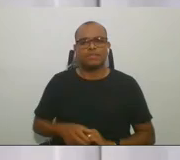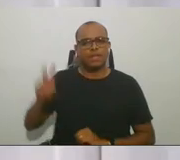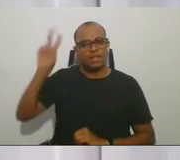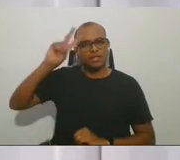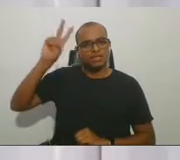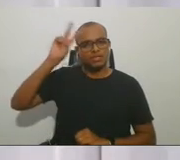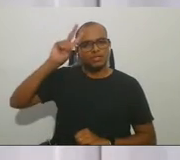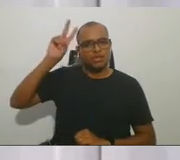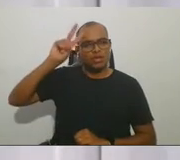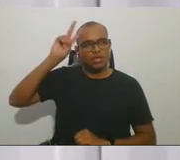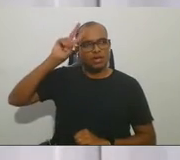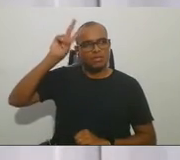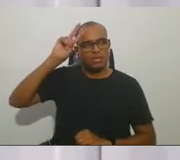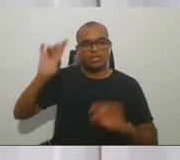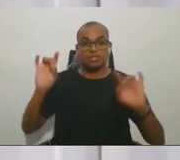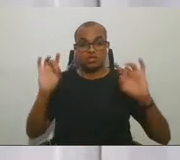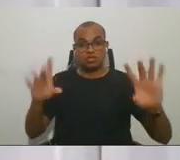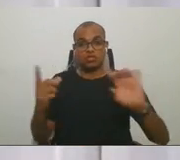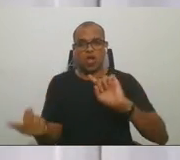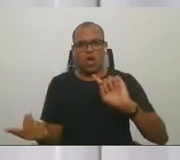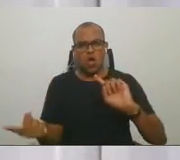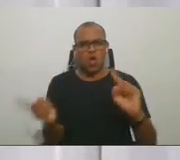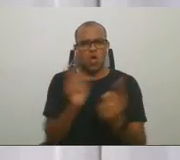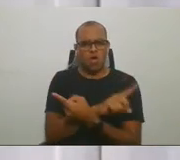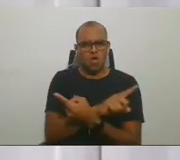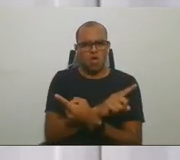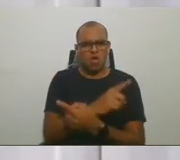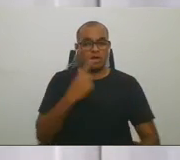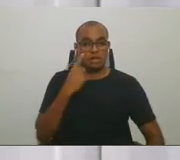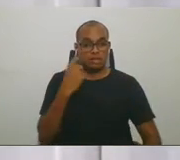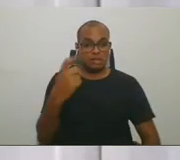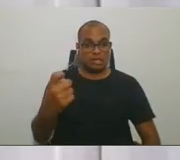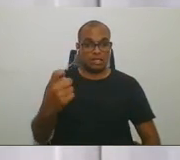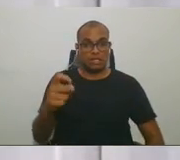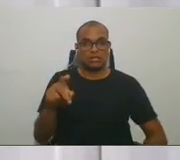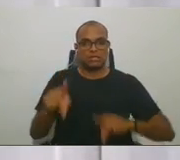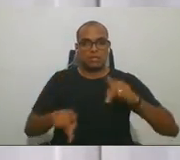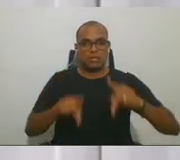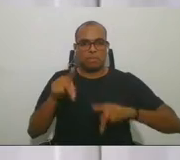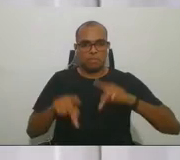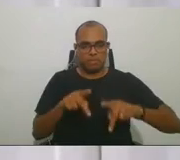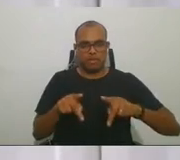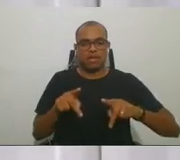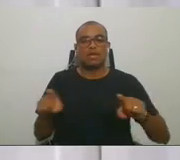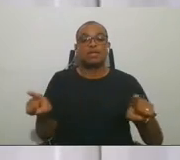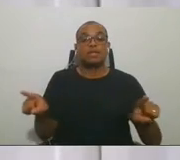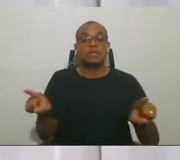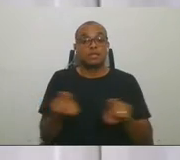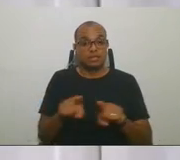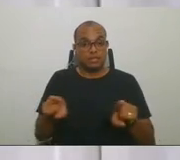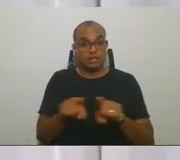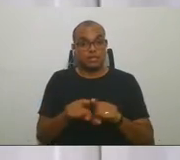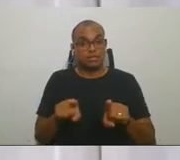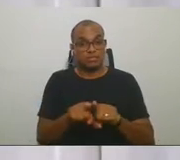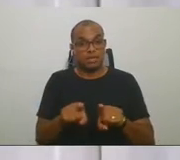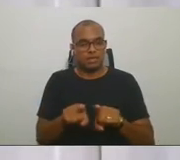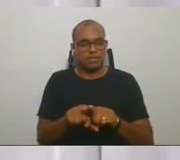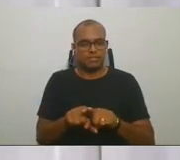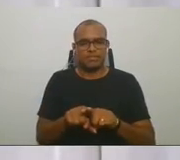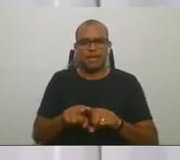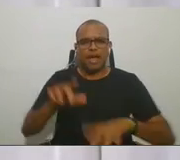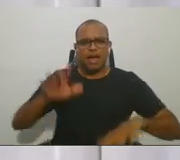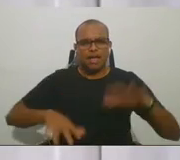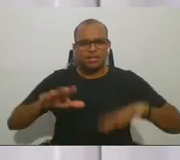Historicamente, não só contrário aos interesses populares, mas também, muitas vezes, tem